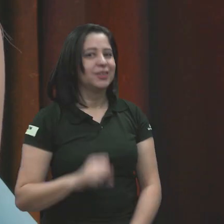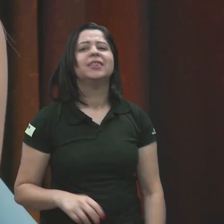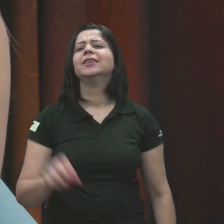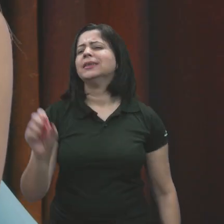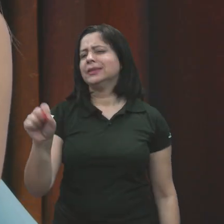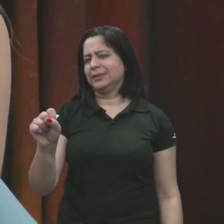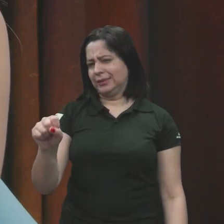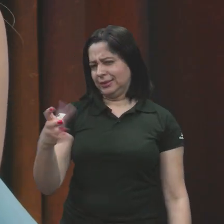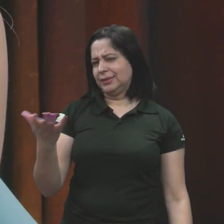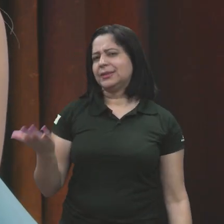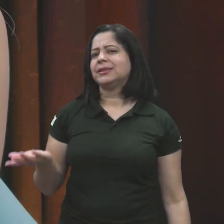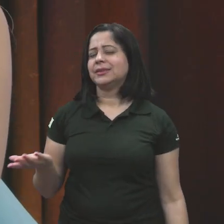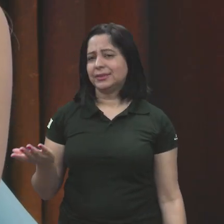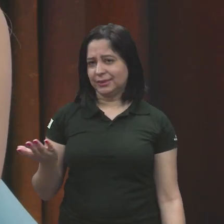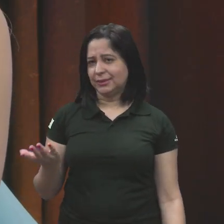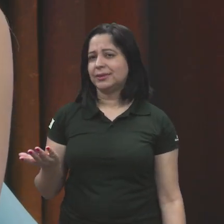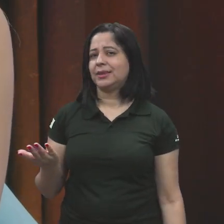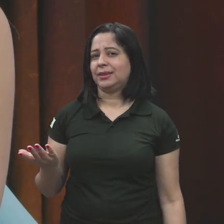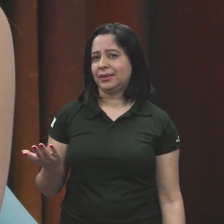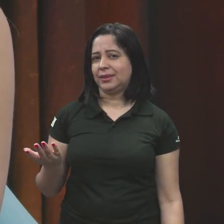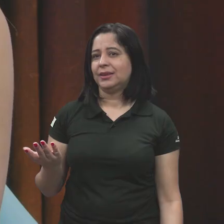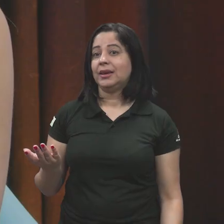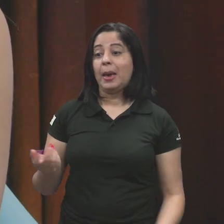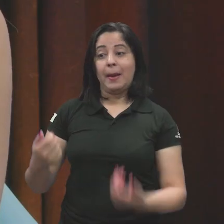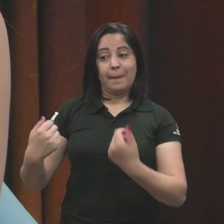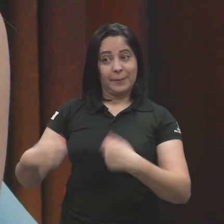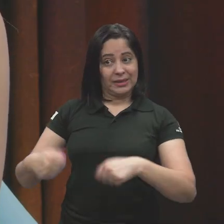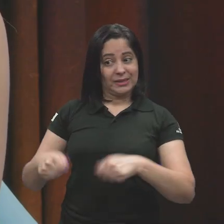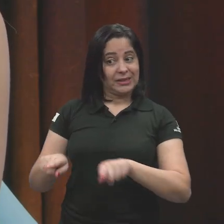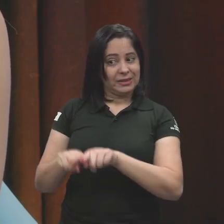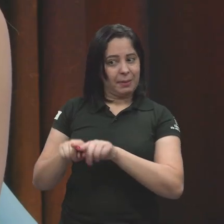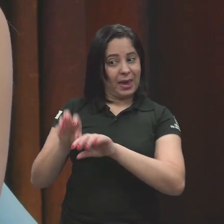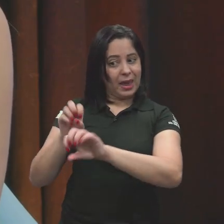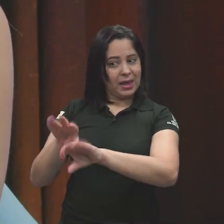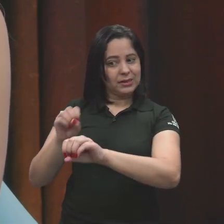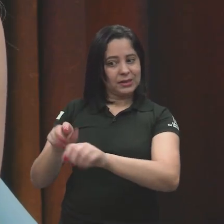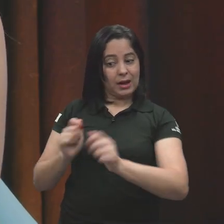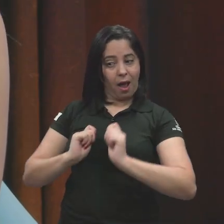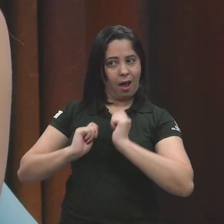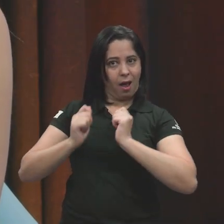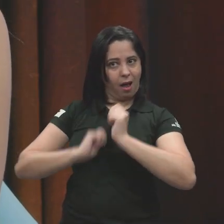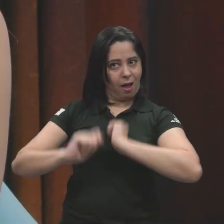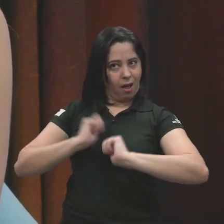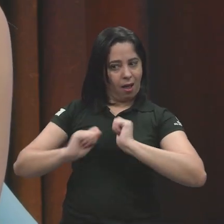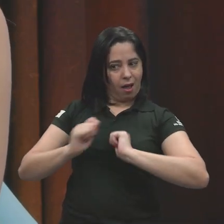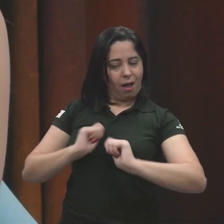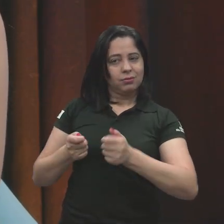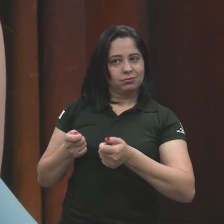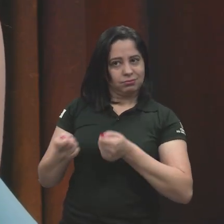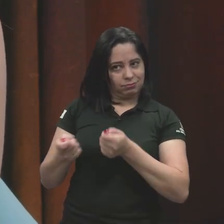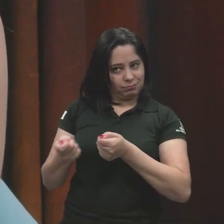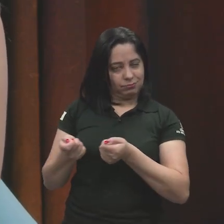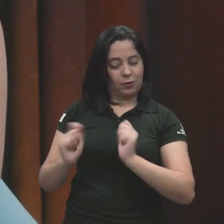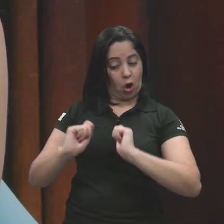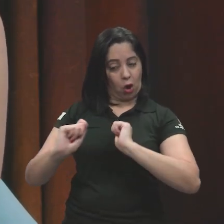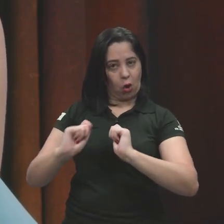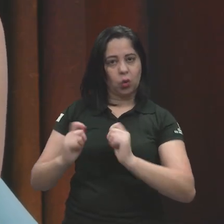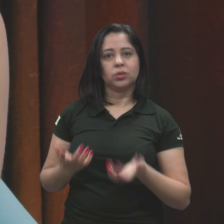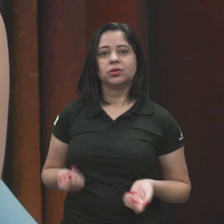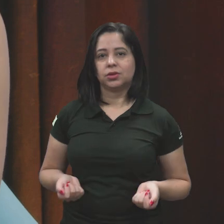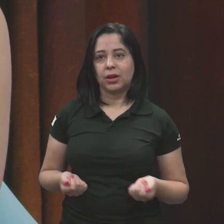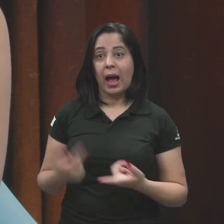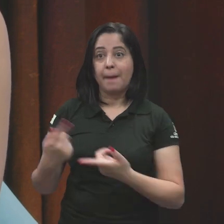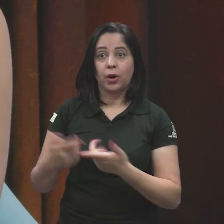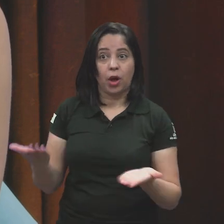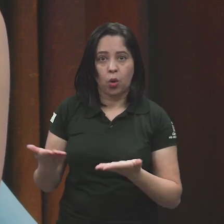a curiosidade e também trabalhar a sua ansiedade, né? Porque realmente o uso excessivo da tecnologia acaba que estimula ela